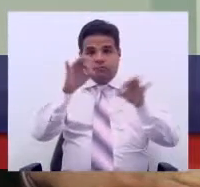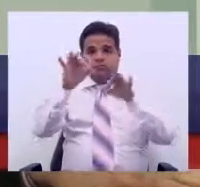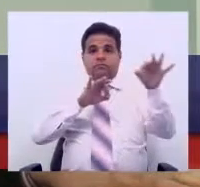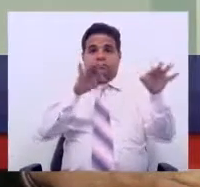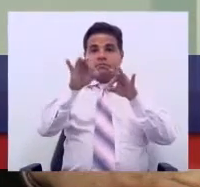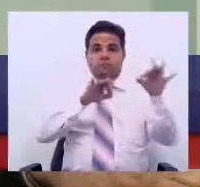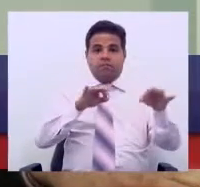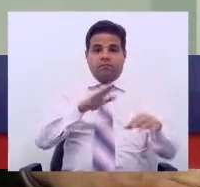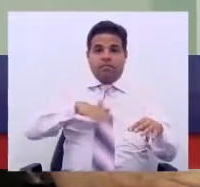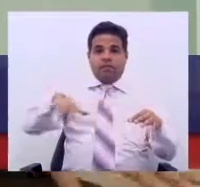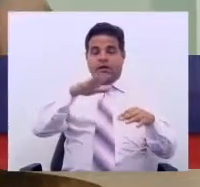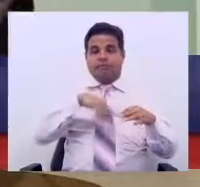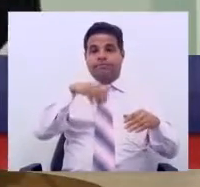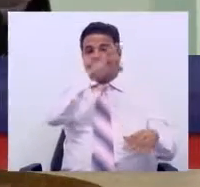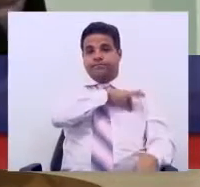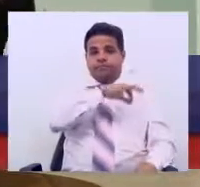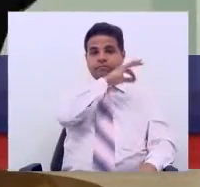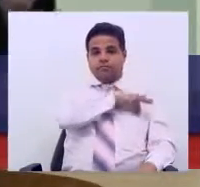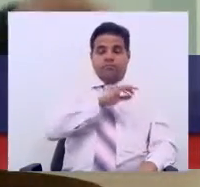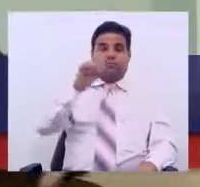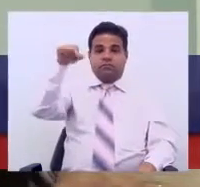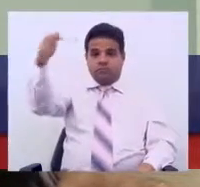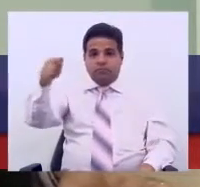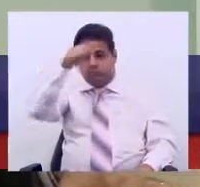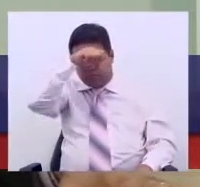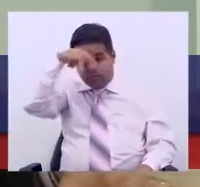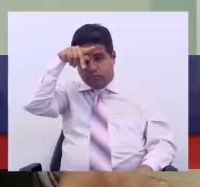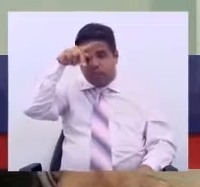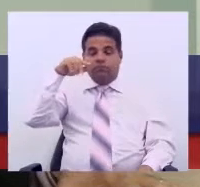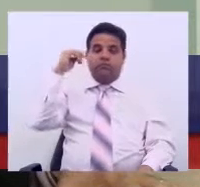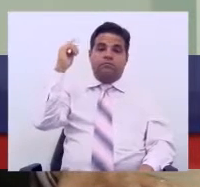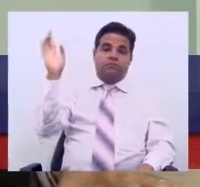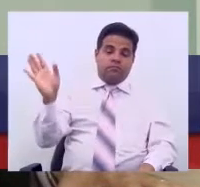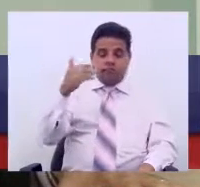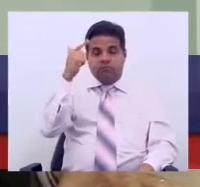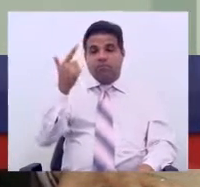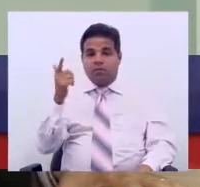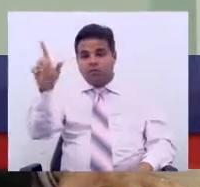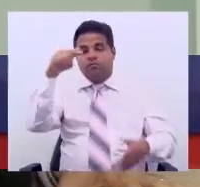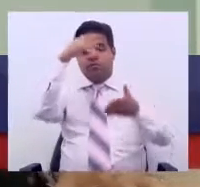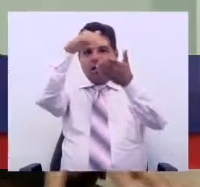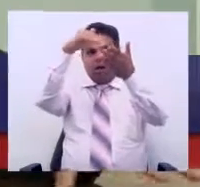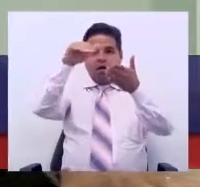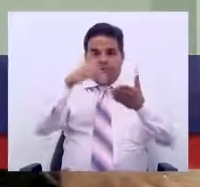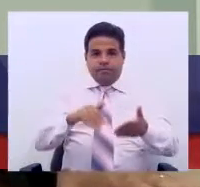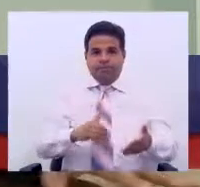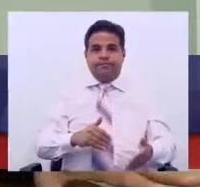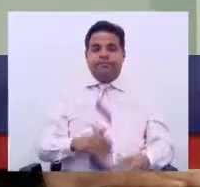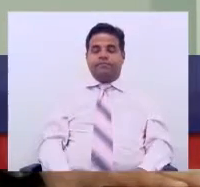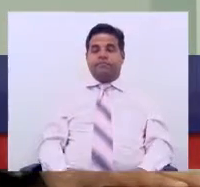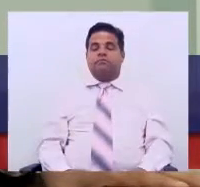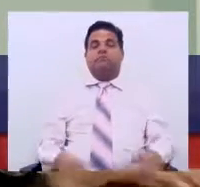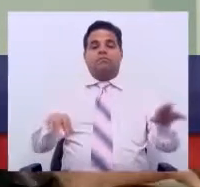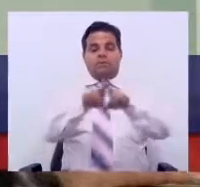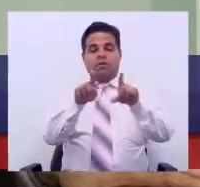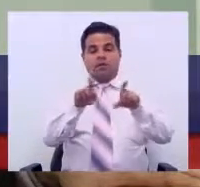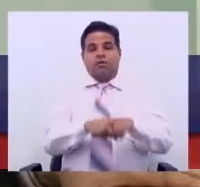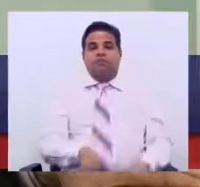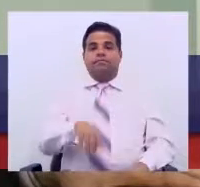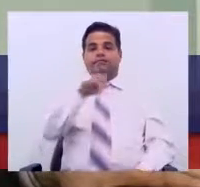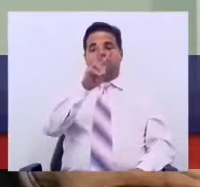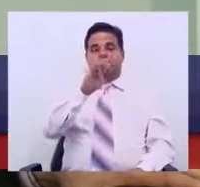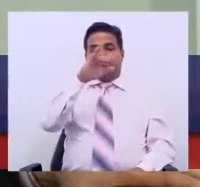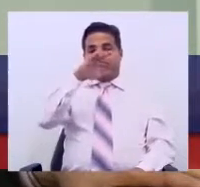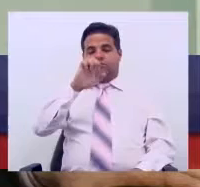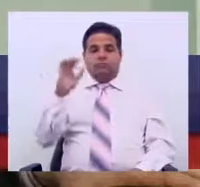reajuste dos salários do próximo prefeito, secretário e o adjunto, como também o vice-prefeito,